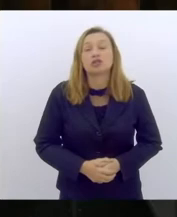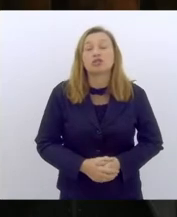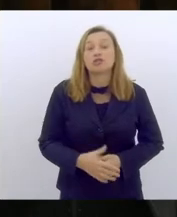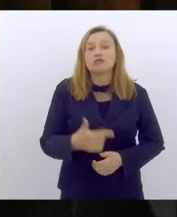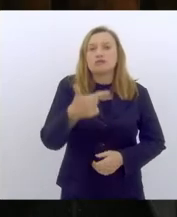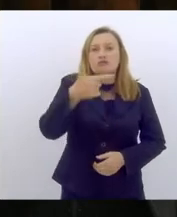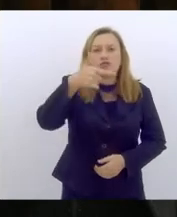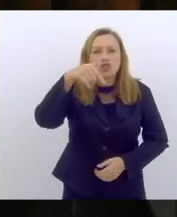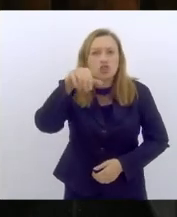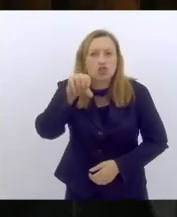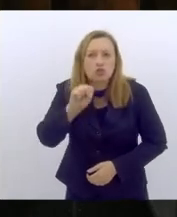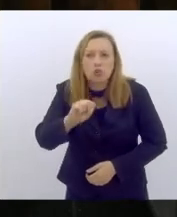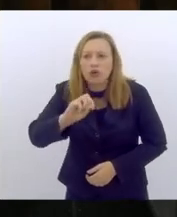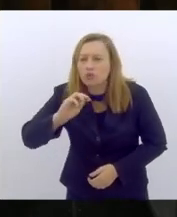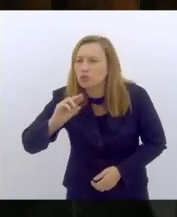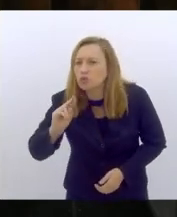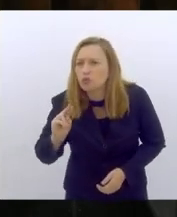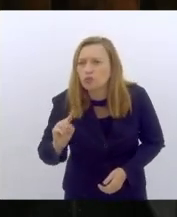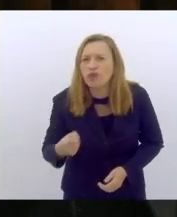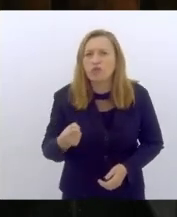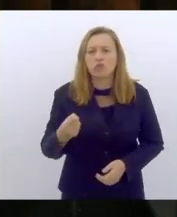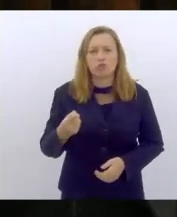28 mil